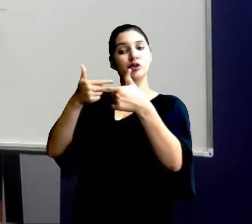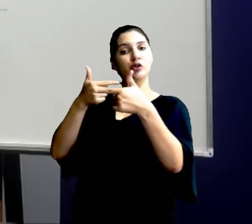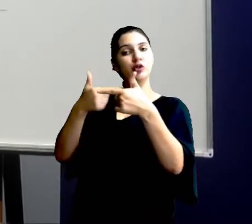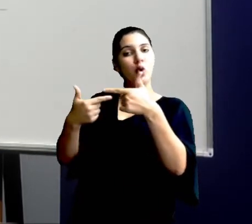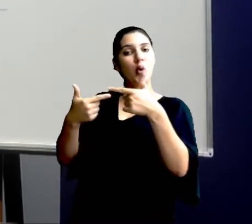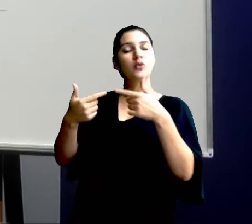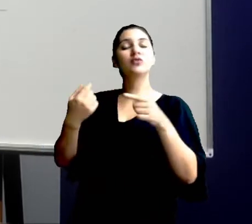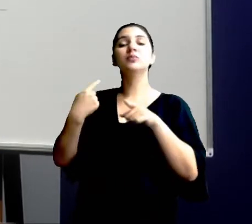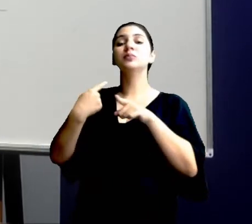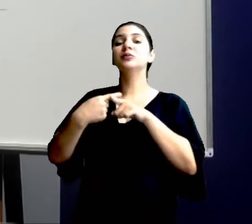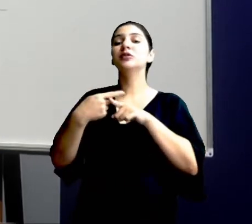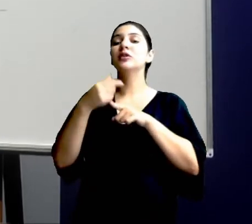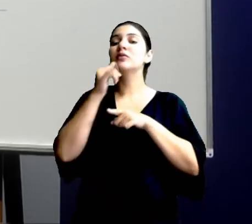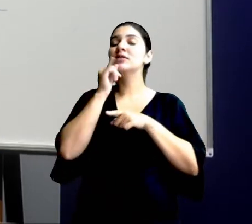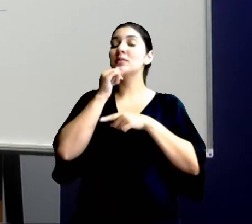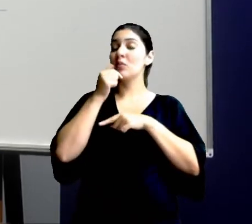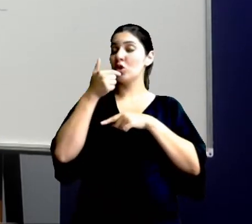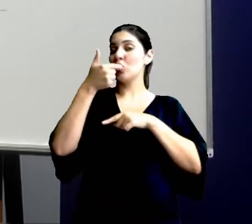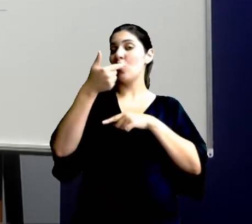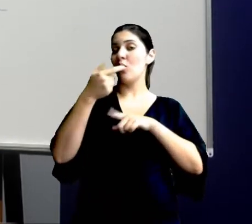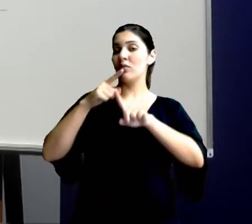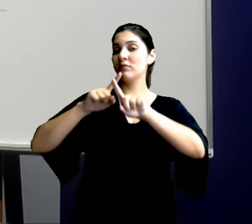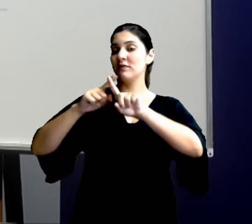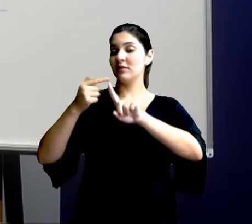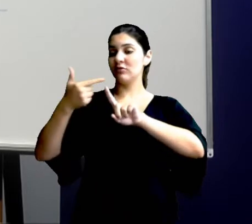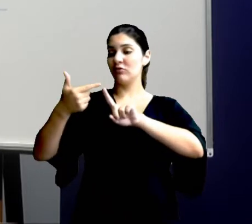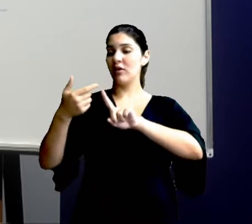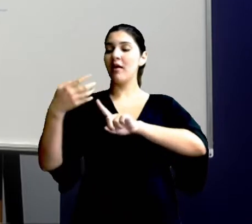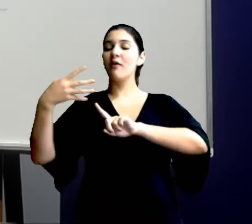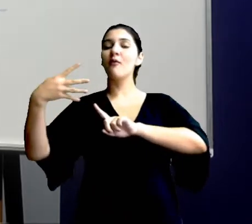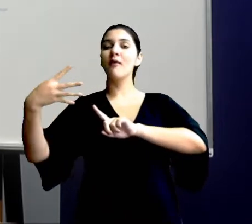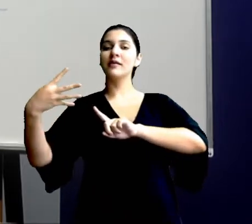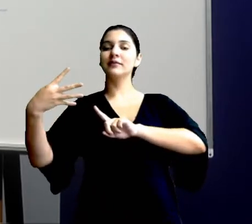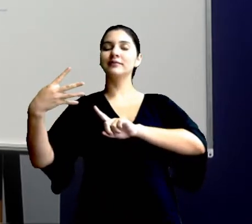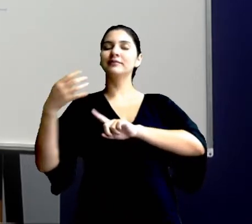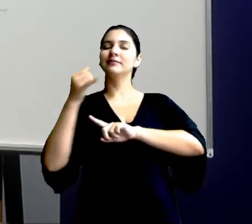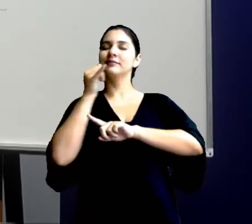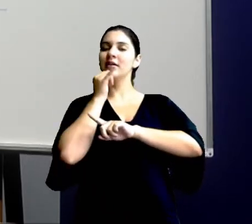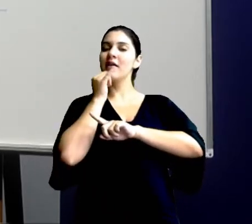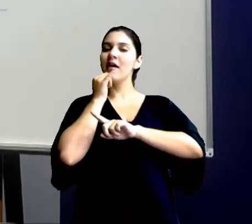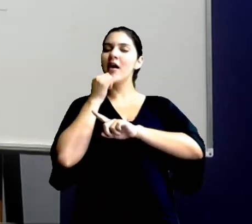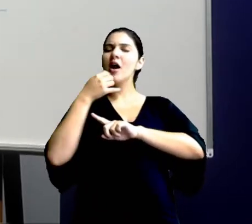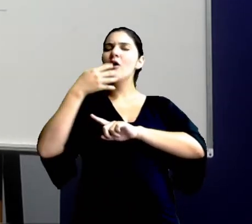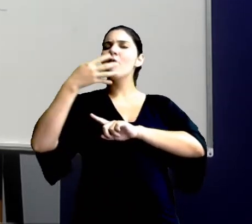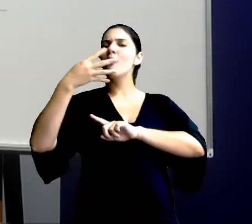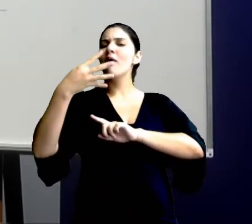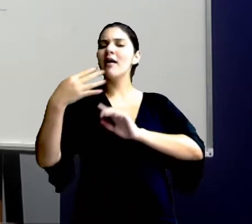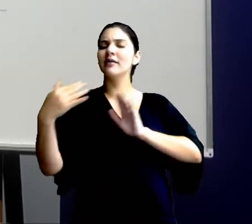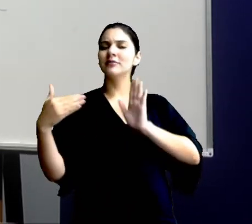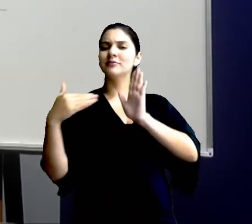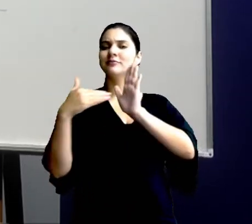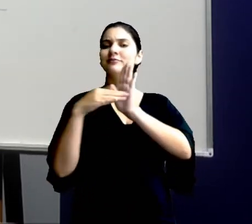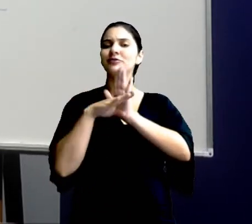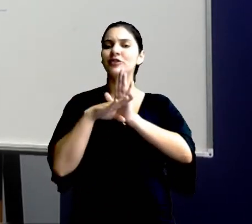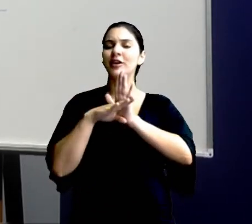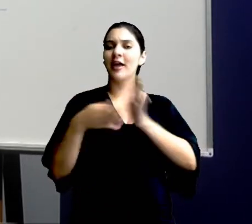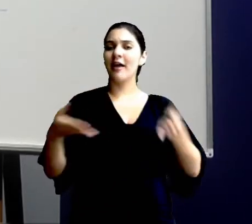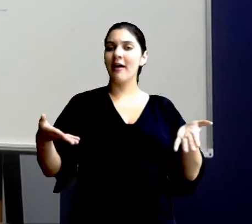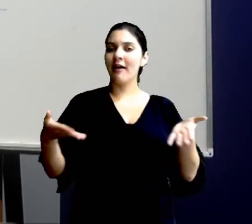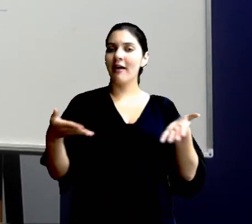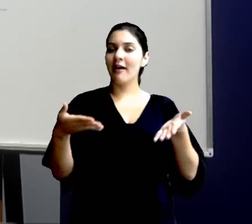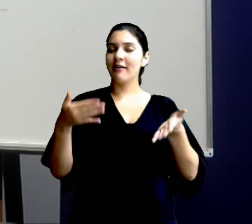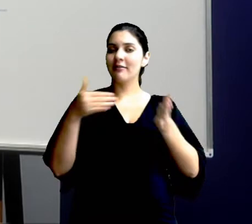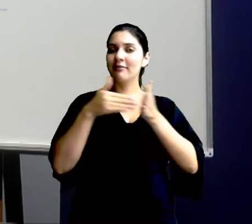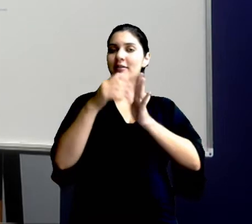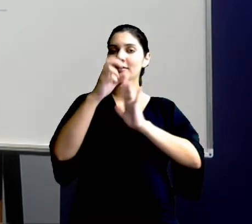porque 2 vezes 2 é 4. 4 para chegar em 5, falta 1.